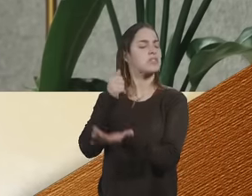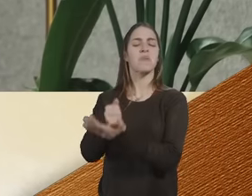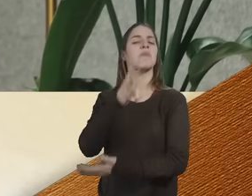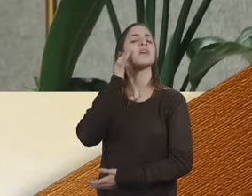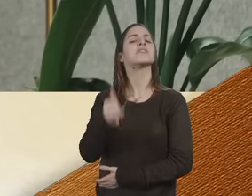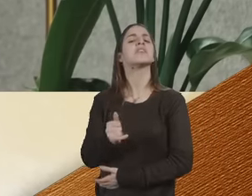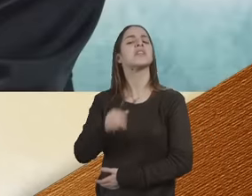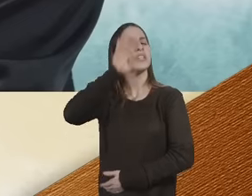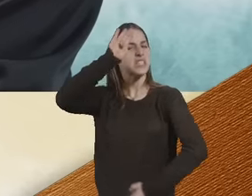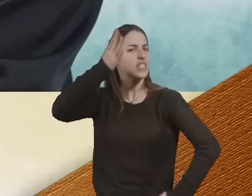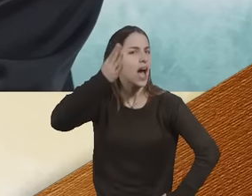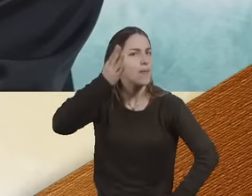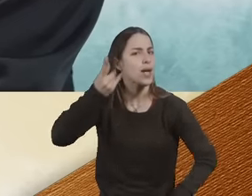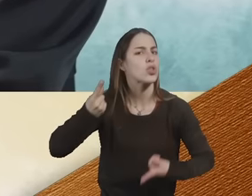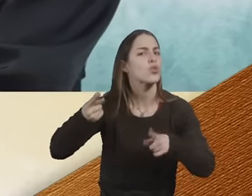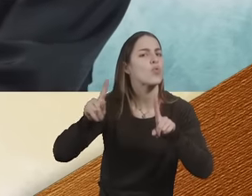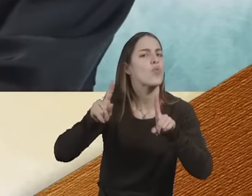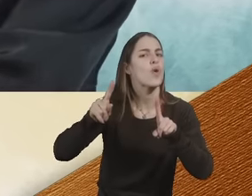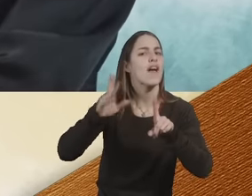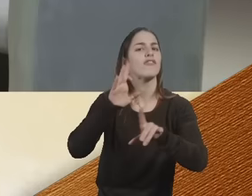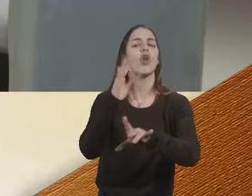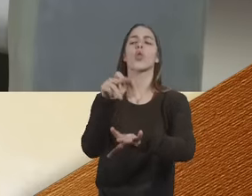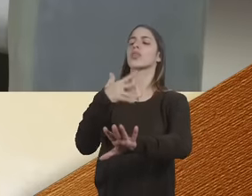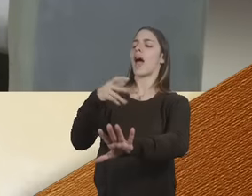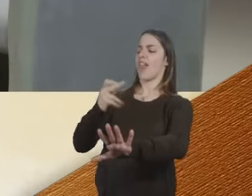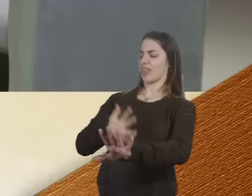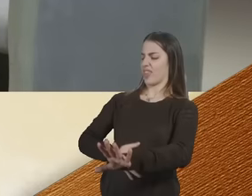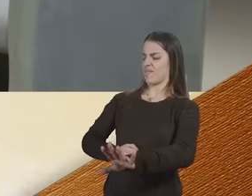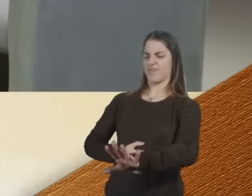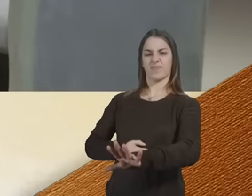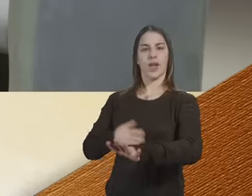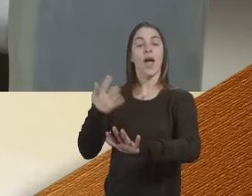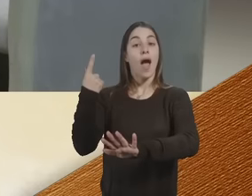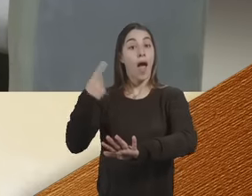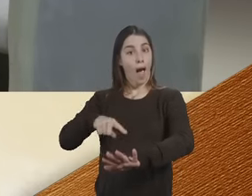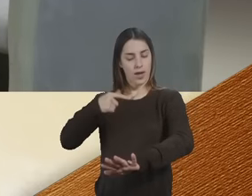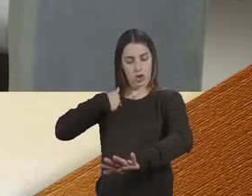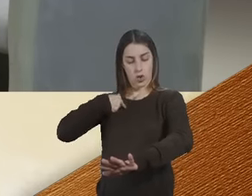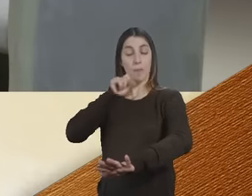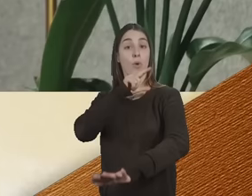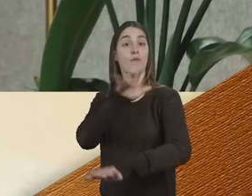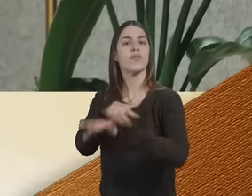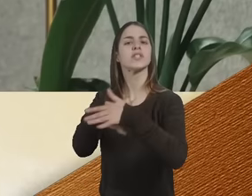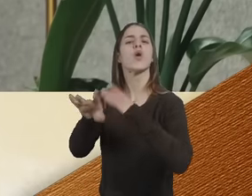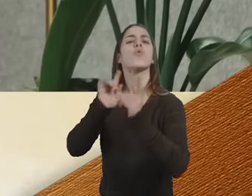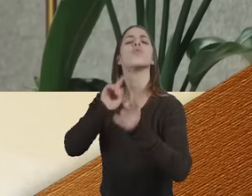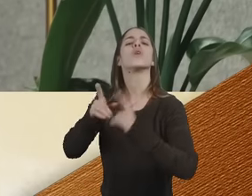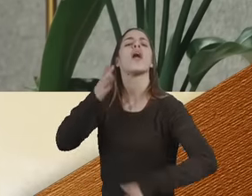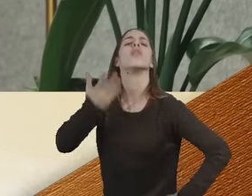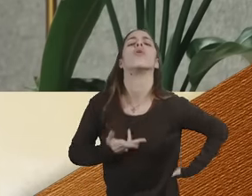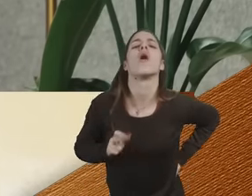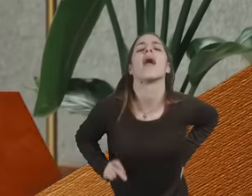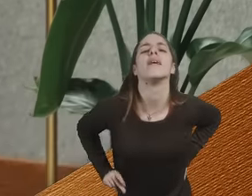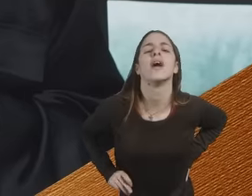assim. Sabe, não é afrontada, tristita. O que é que eu posso fazer, doutora?